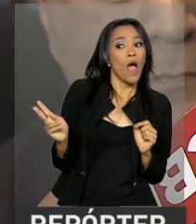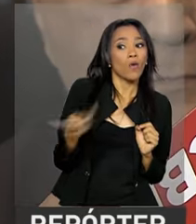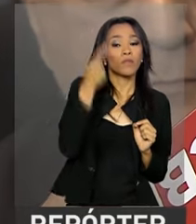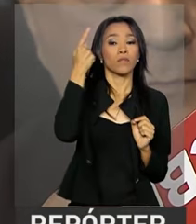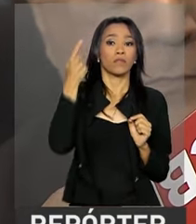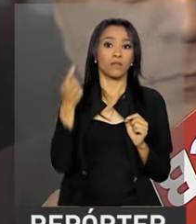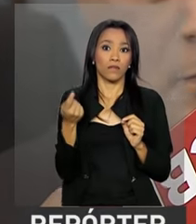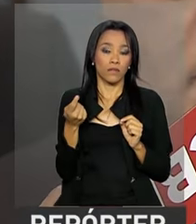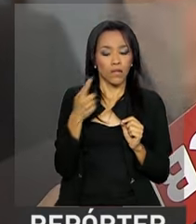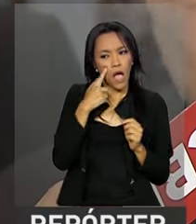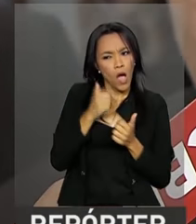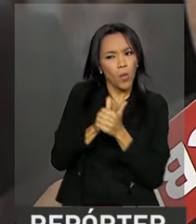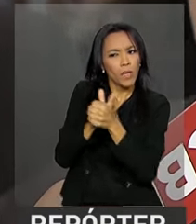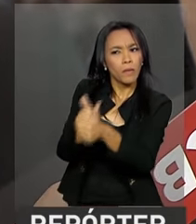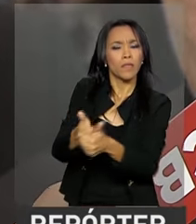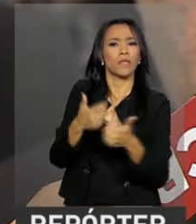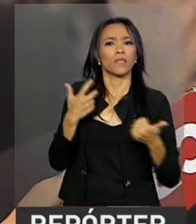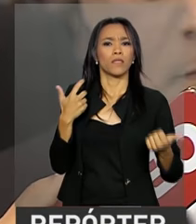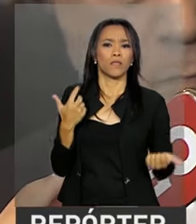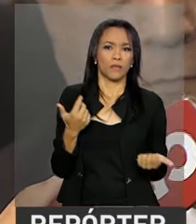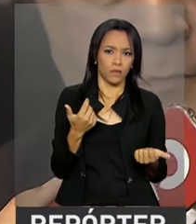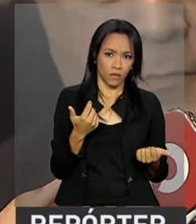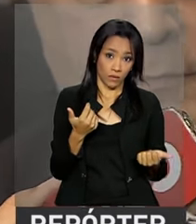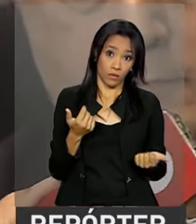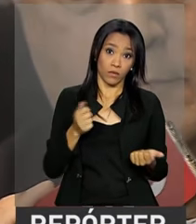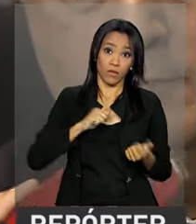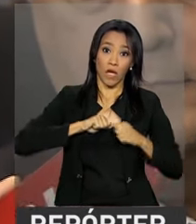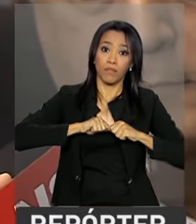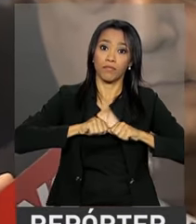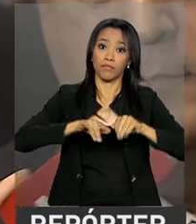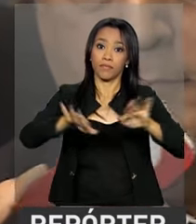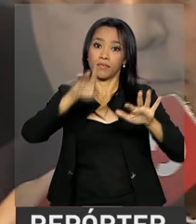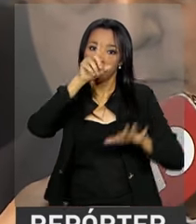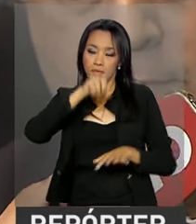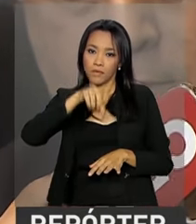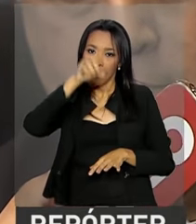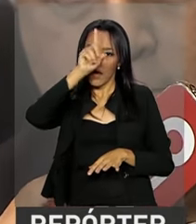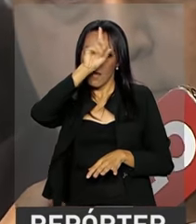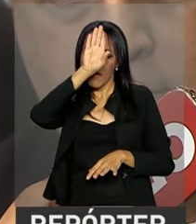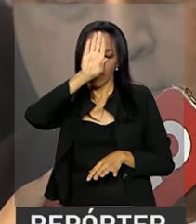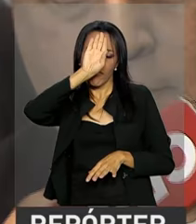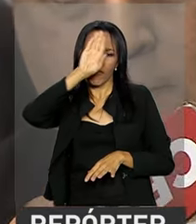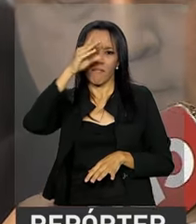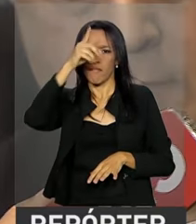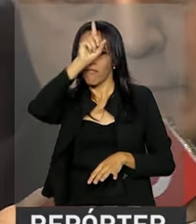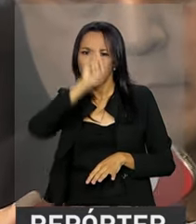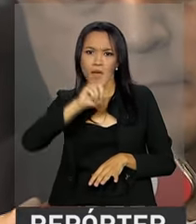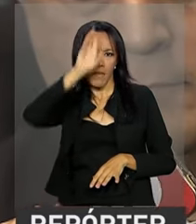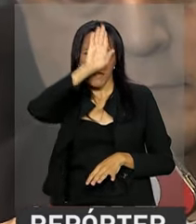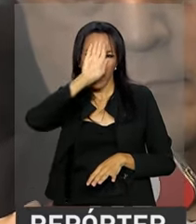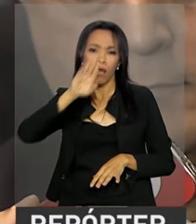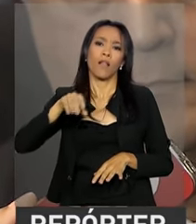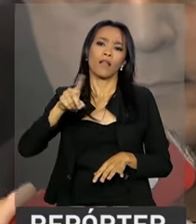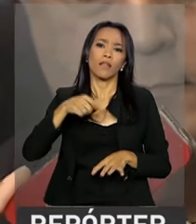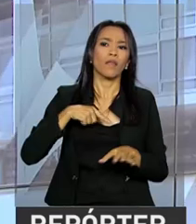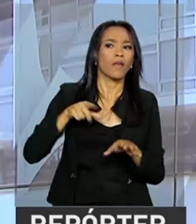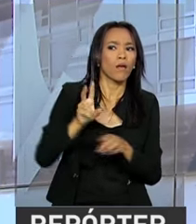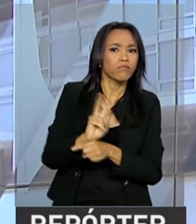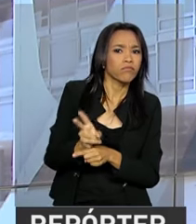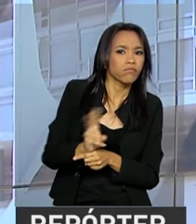acompanhamento da transmissão da febre amarela que novas áreas entre em recomendação